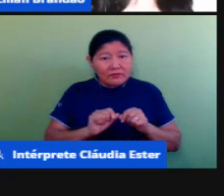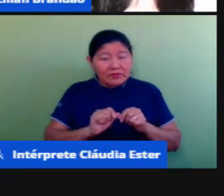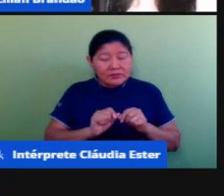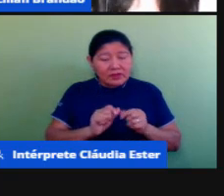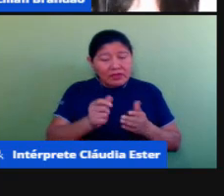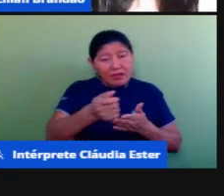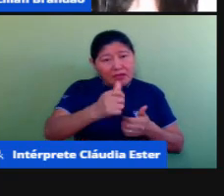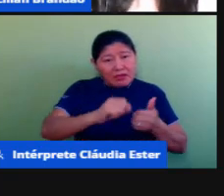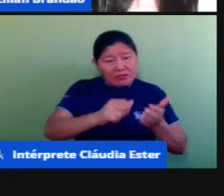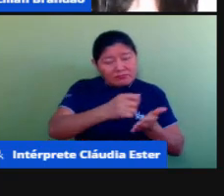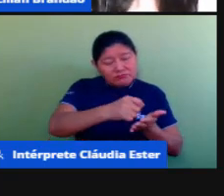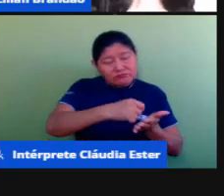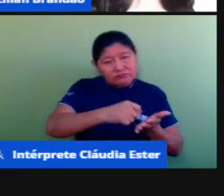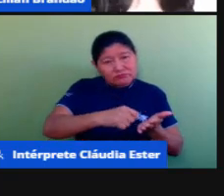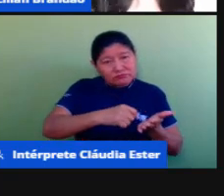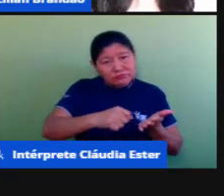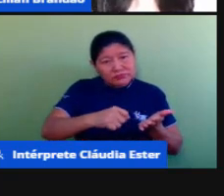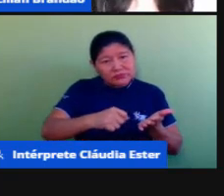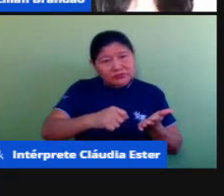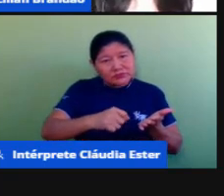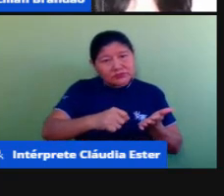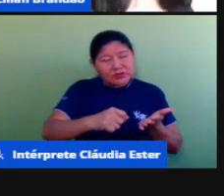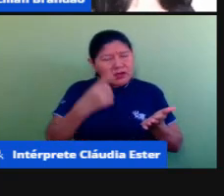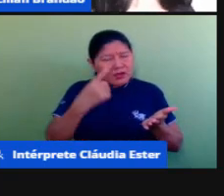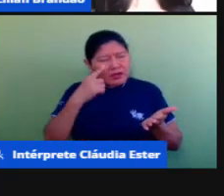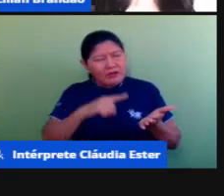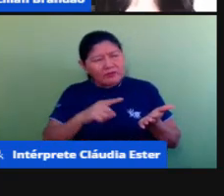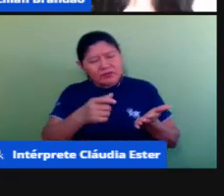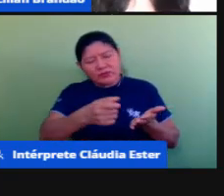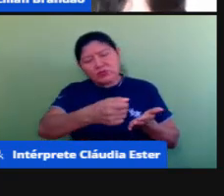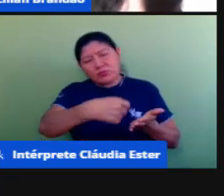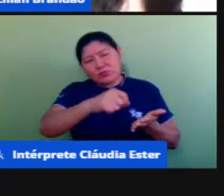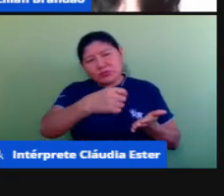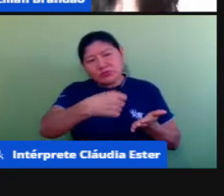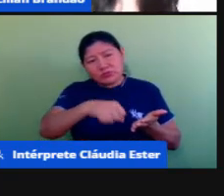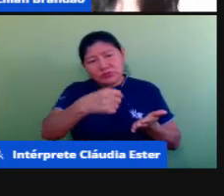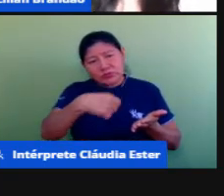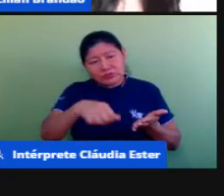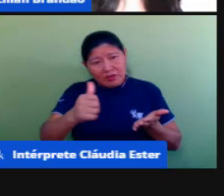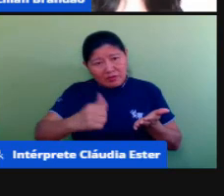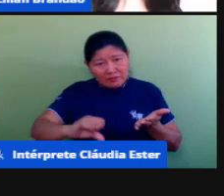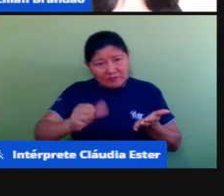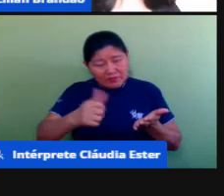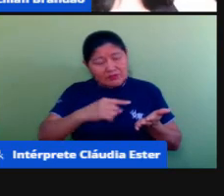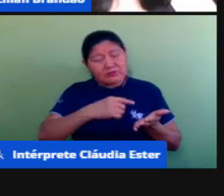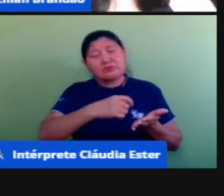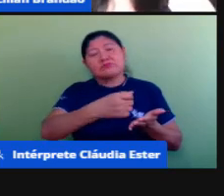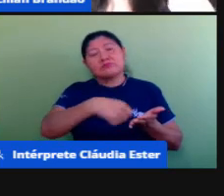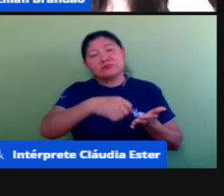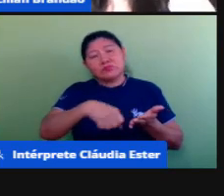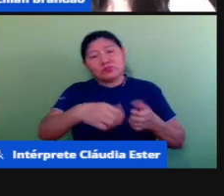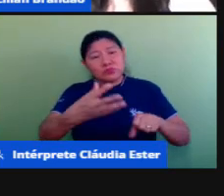o acompanhamento da correção, das intervenções instantâneas nos grupos de